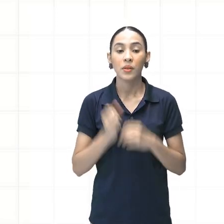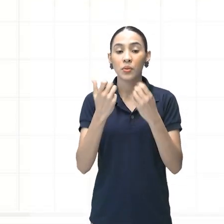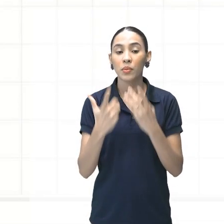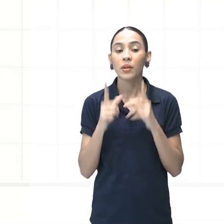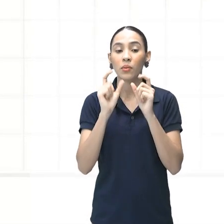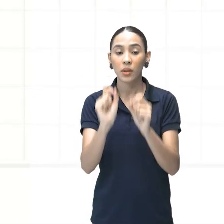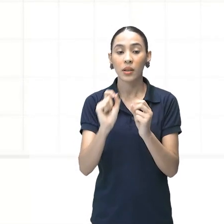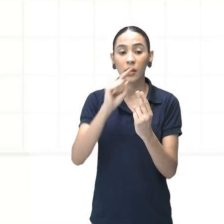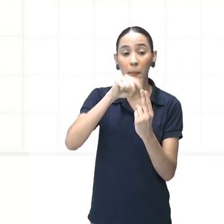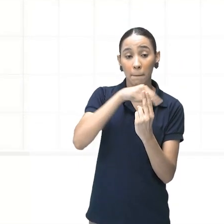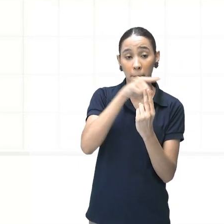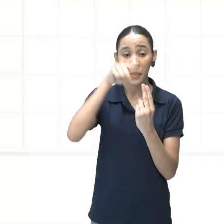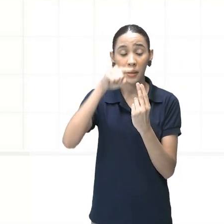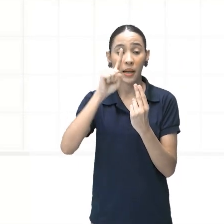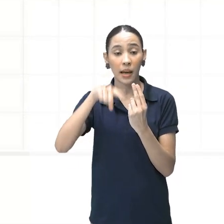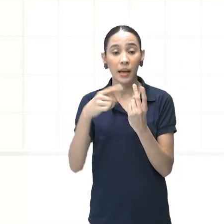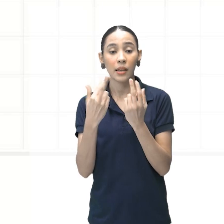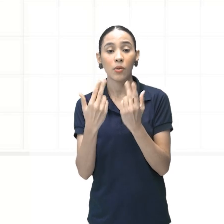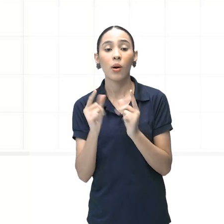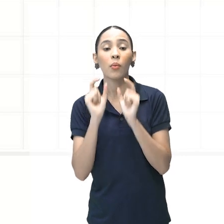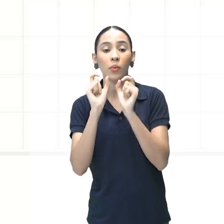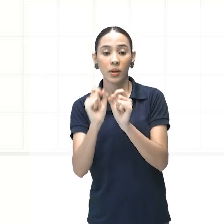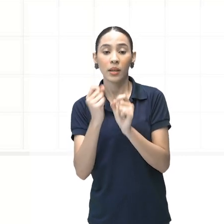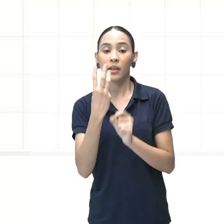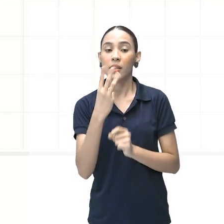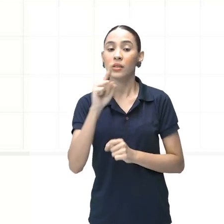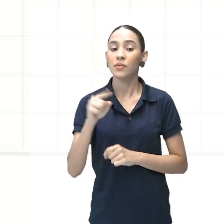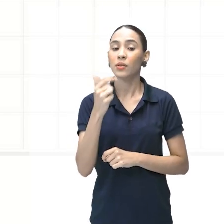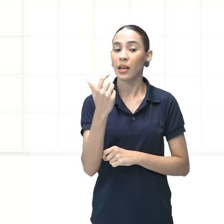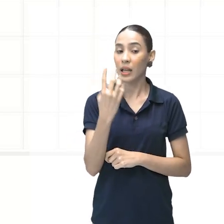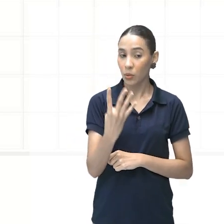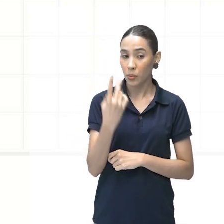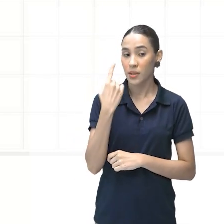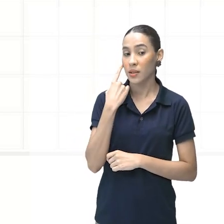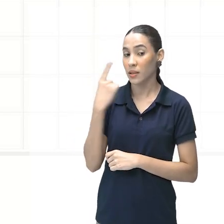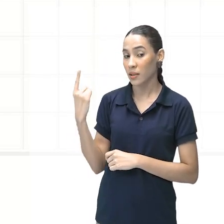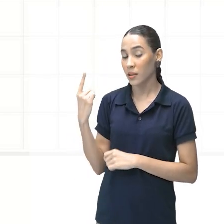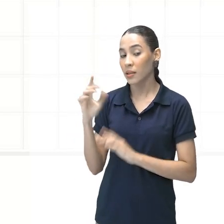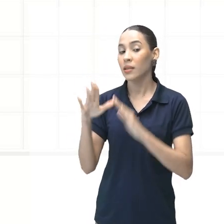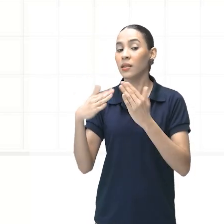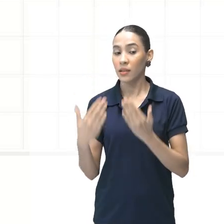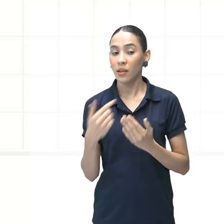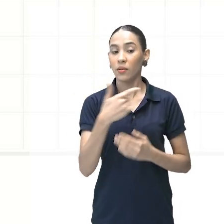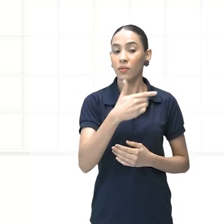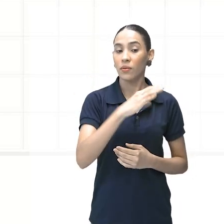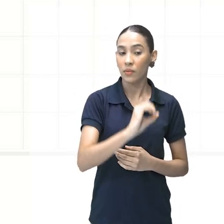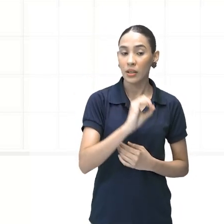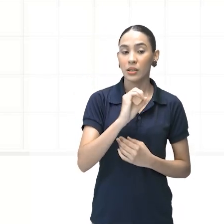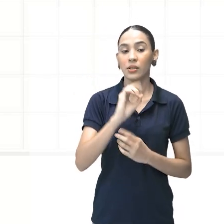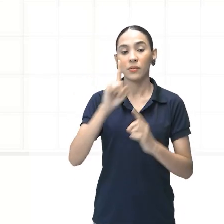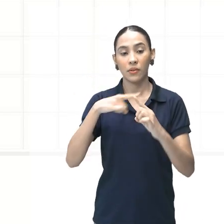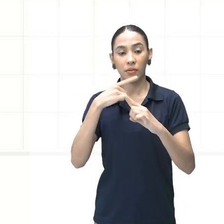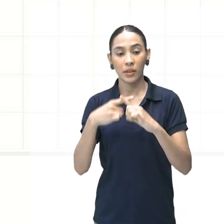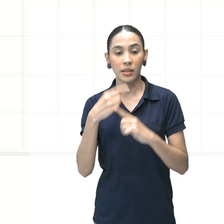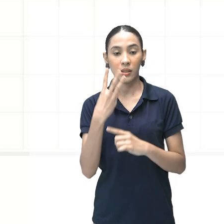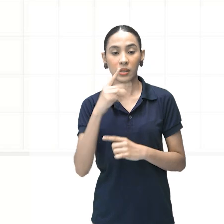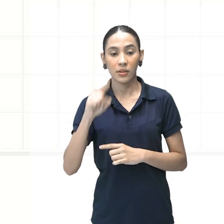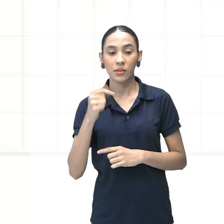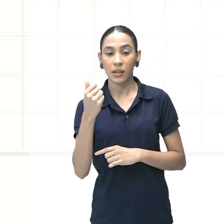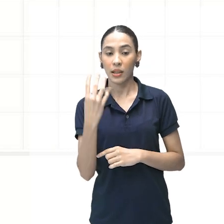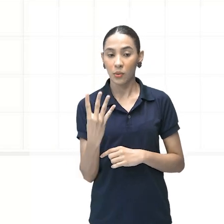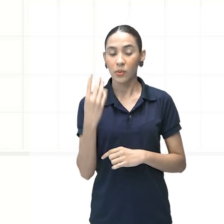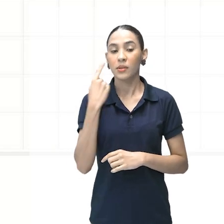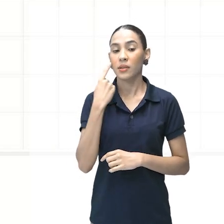o valor do π é exatamente 3,14. Então, vai ficar 20 vezes